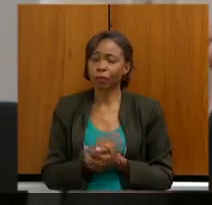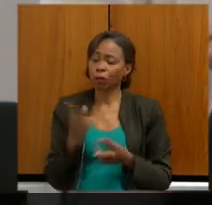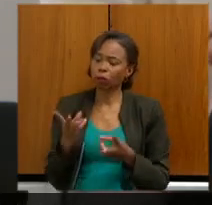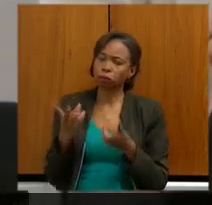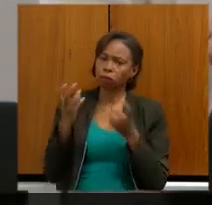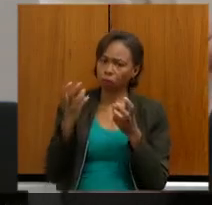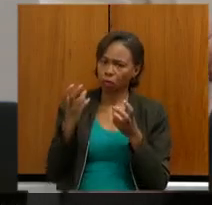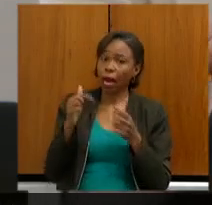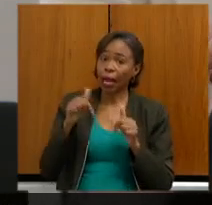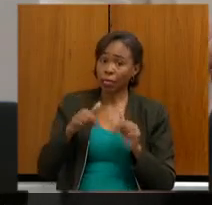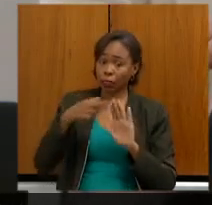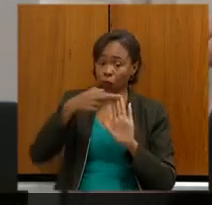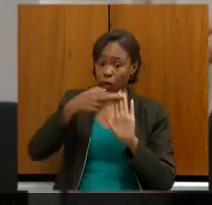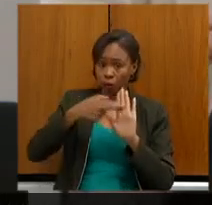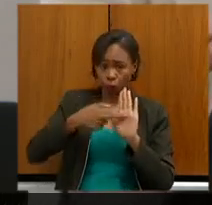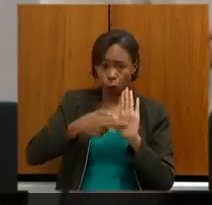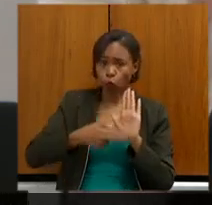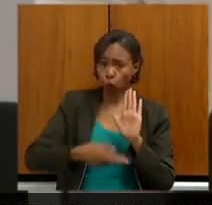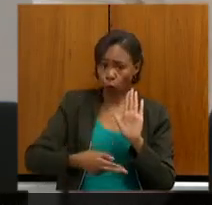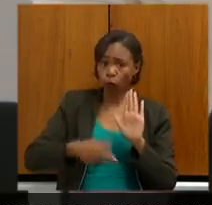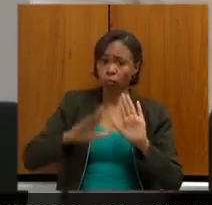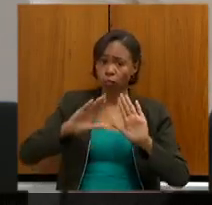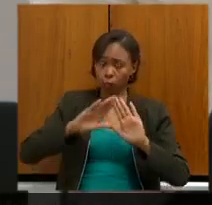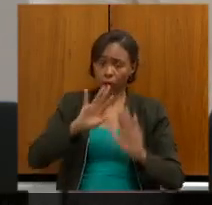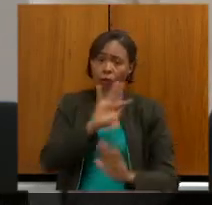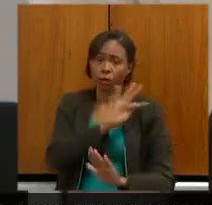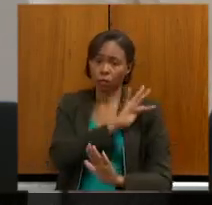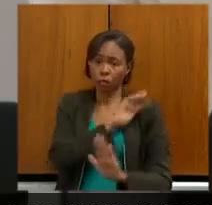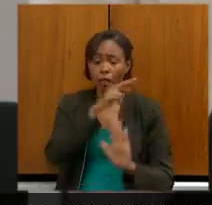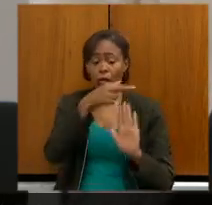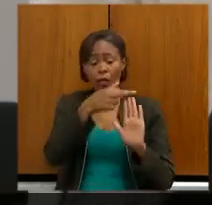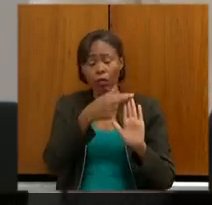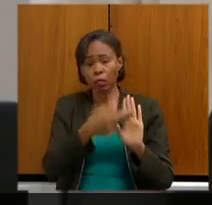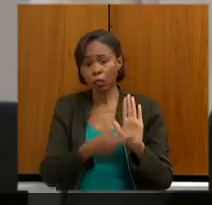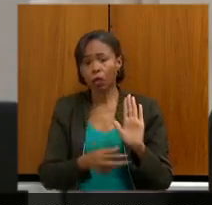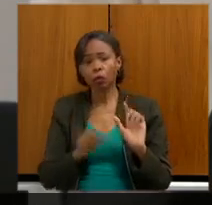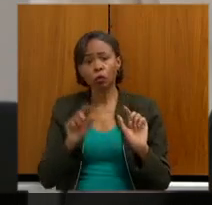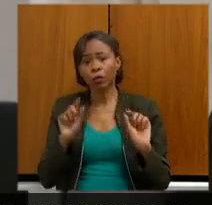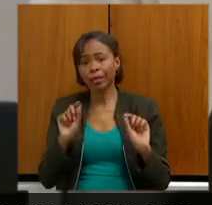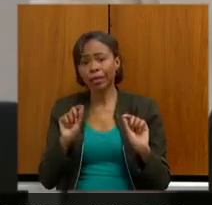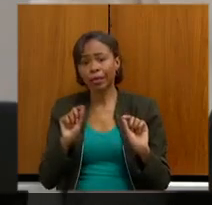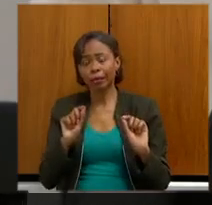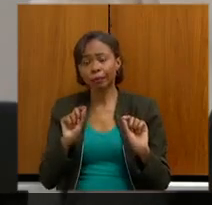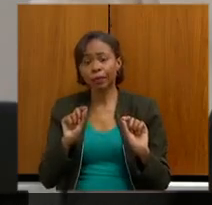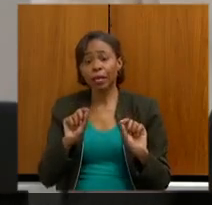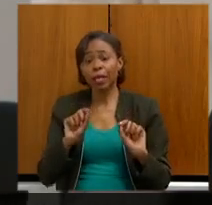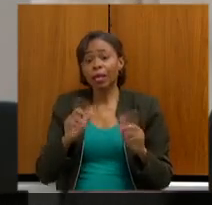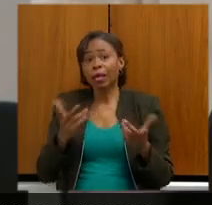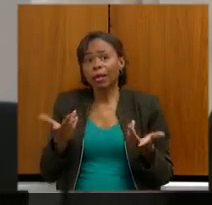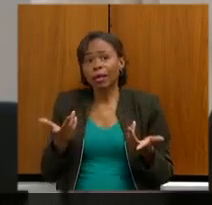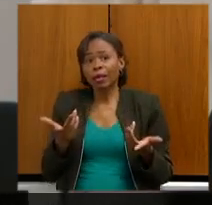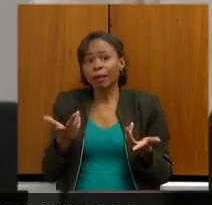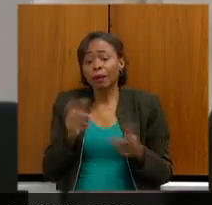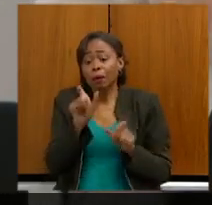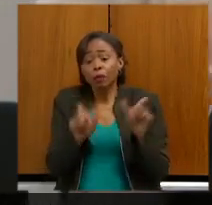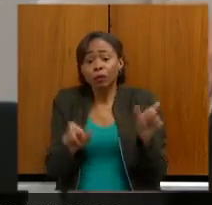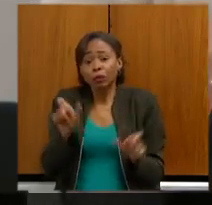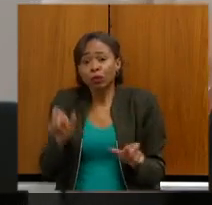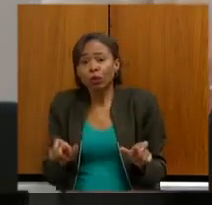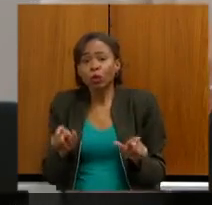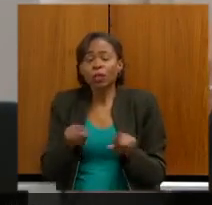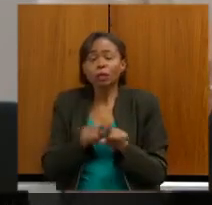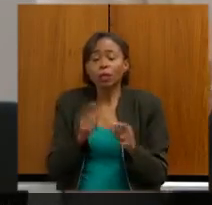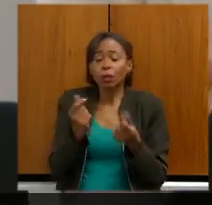relatório a assembleia fiscaliza os termos dos recursos em termos de recursos humanos eu quero a mesa hoje está